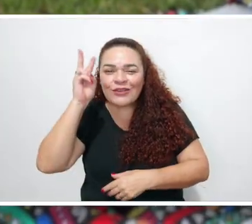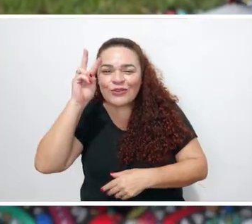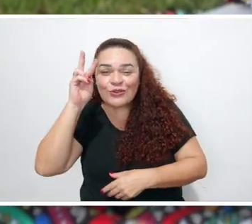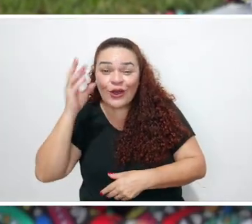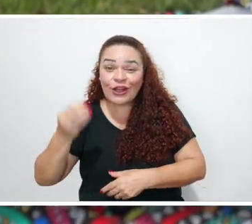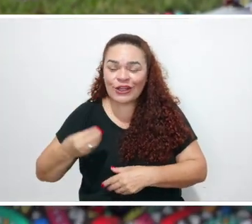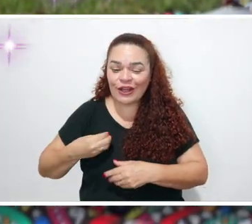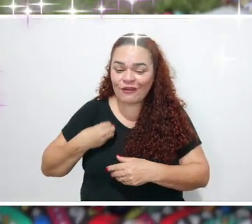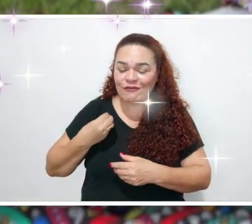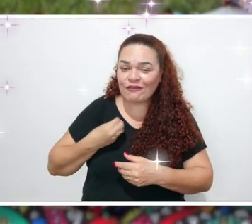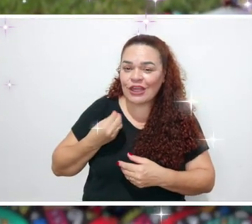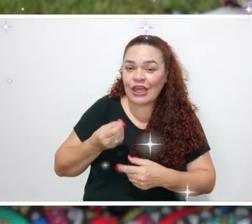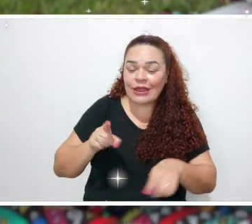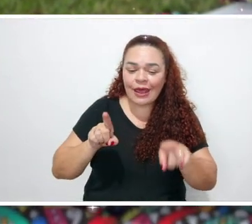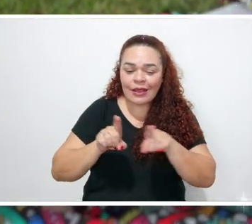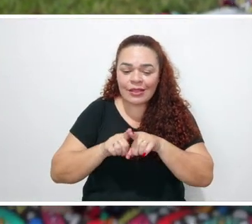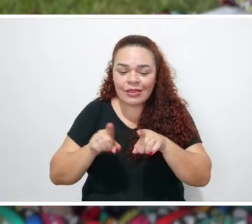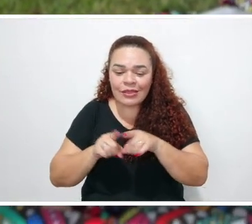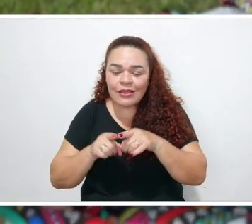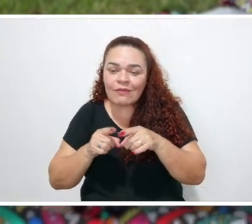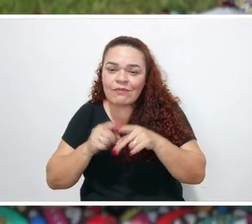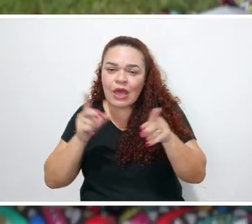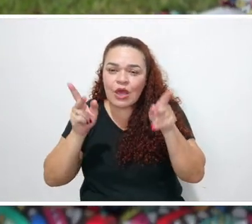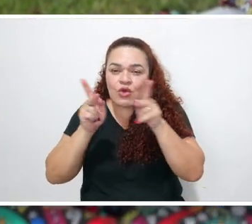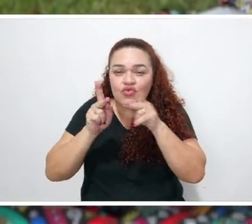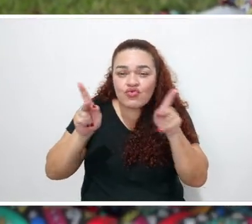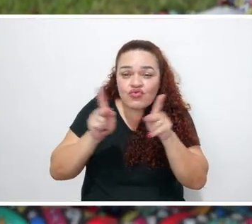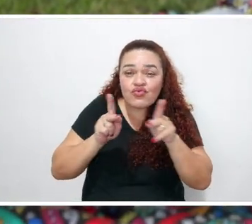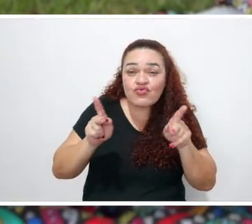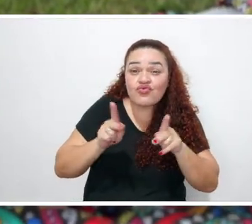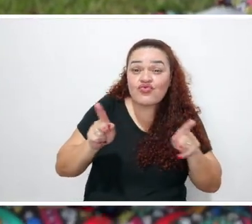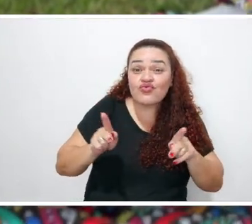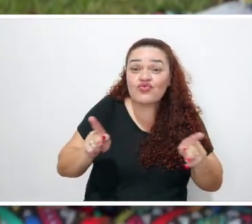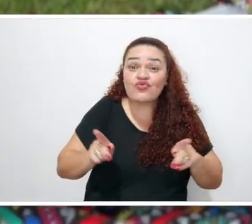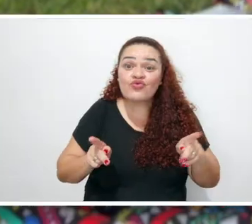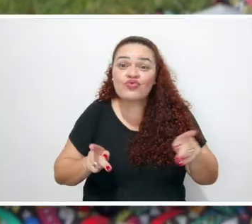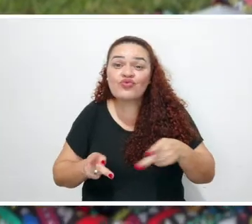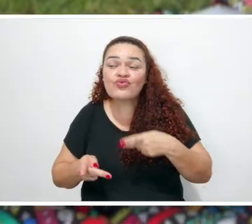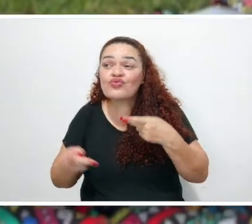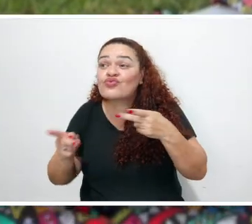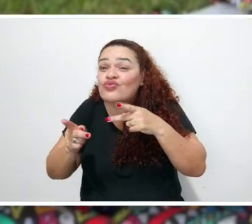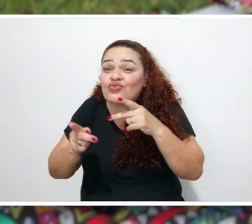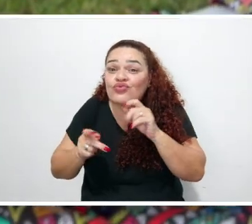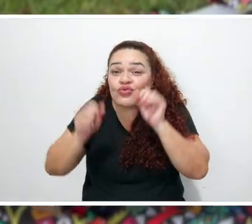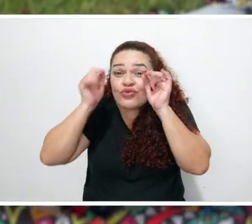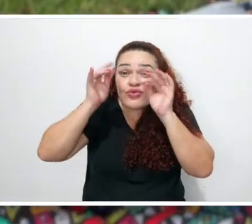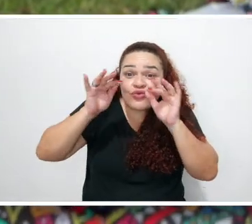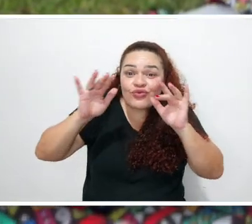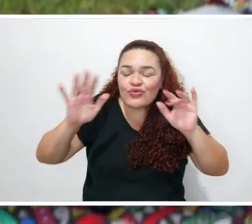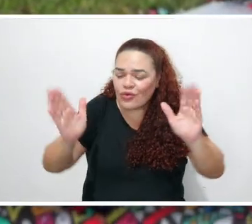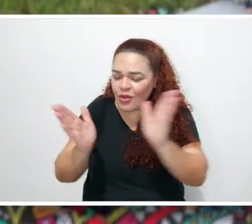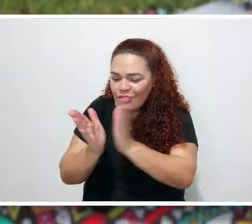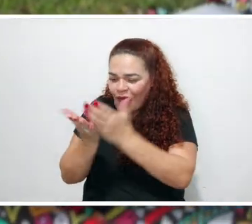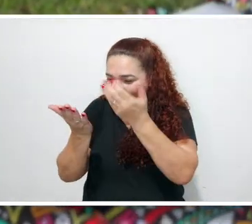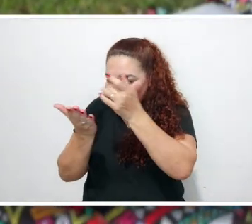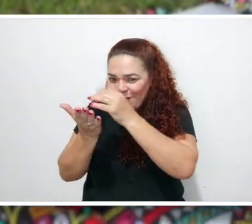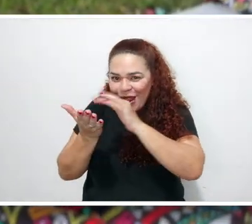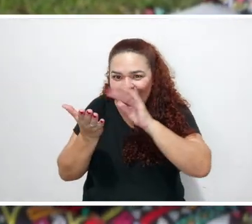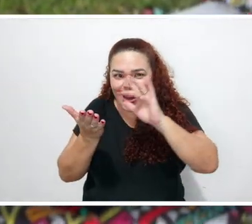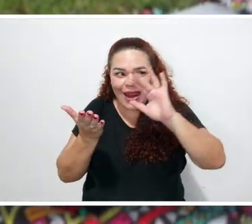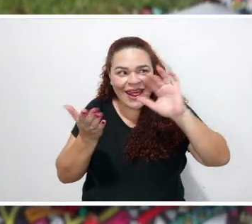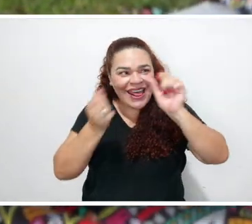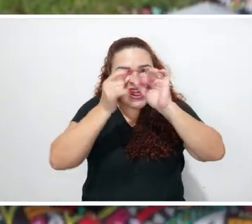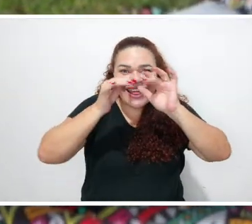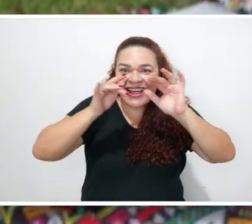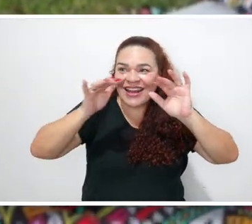no movimento do soprar. As palavras voavam das páginas e dos lábios delas, fazendo com que cada frase se espalhasse